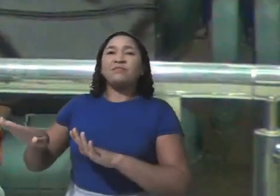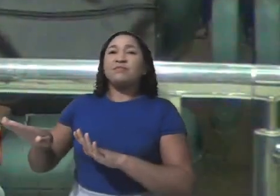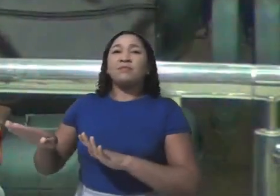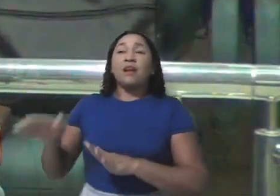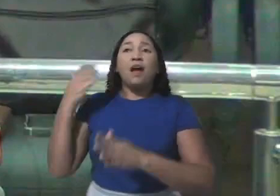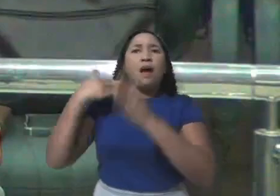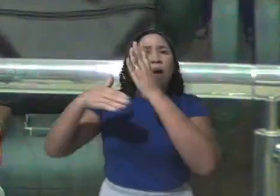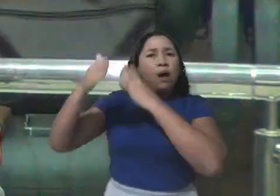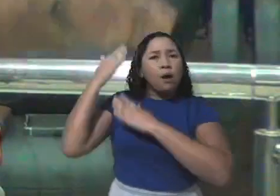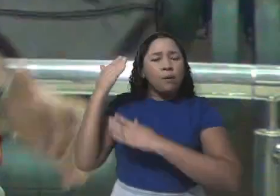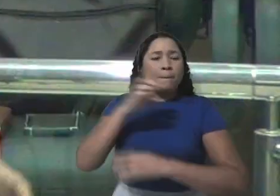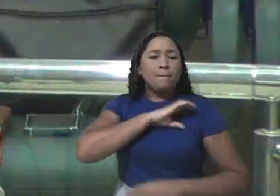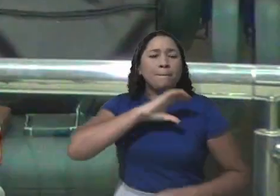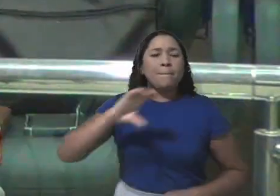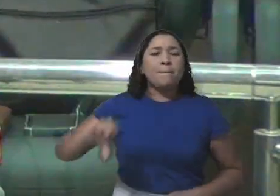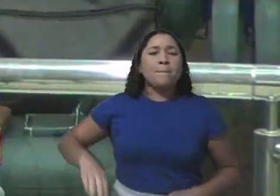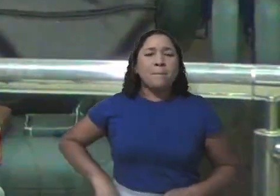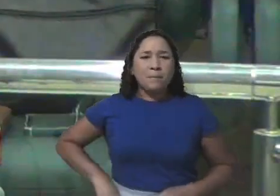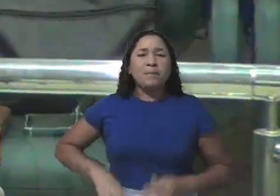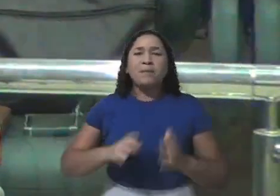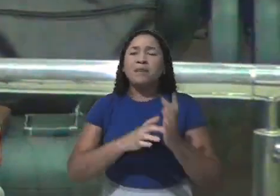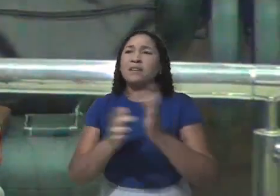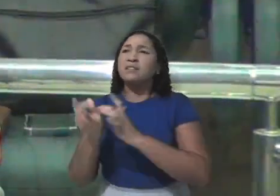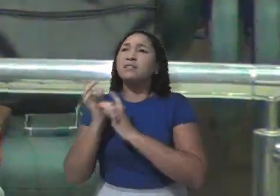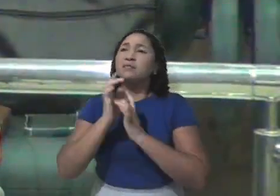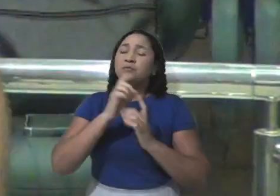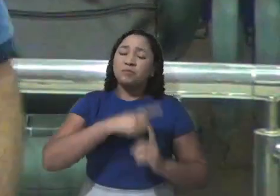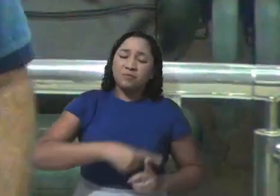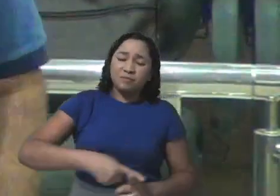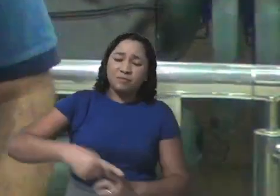Pois Cristo na cruz,